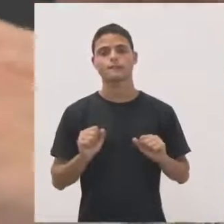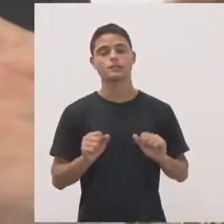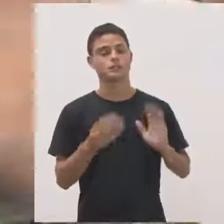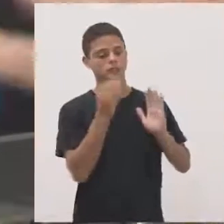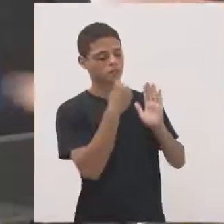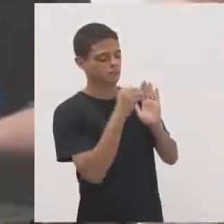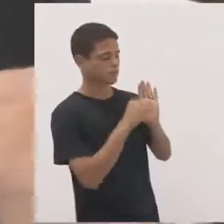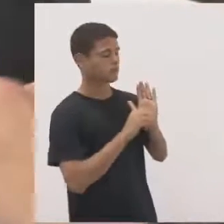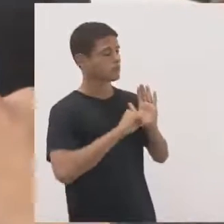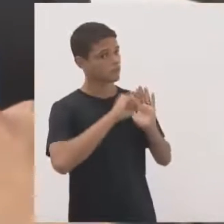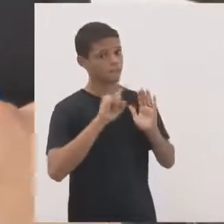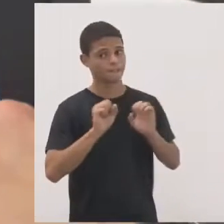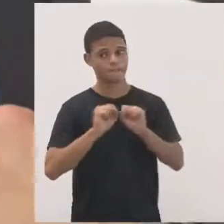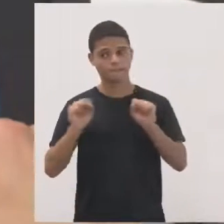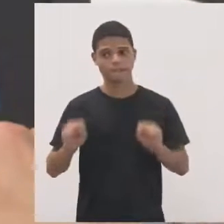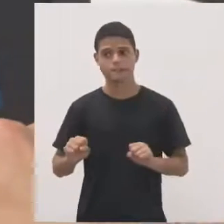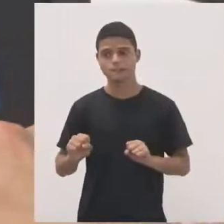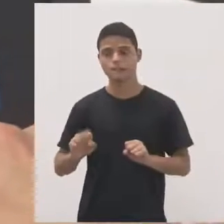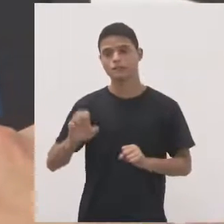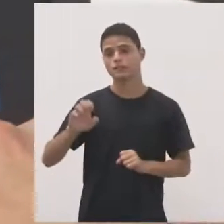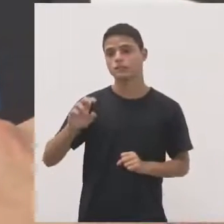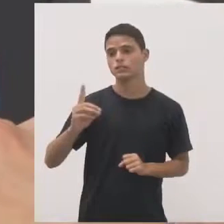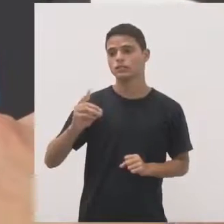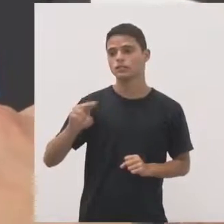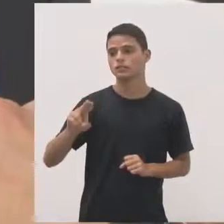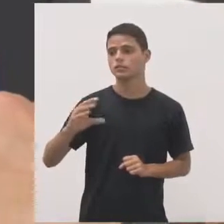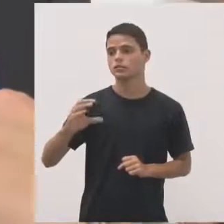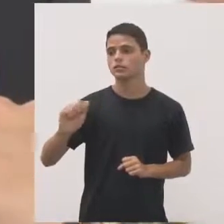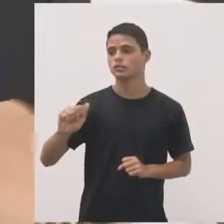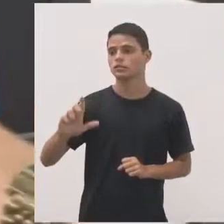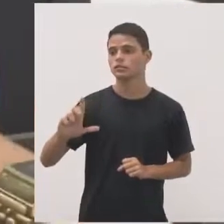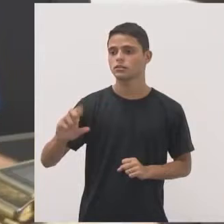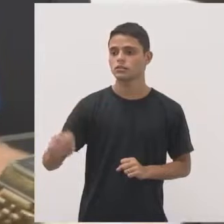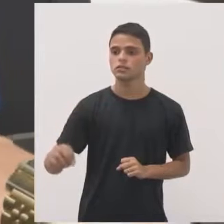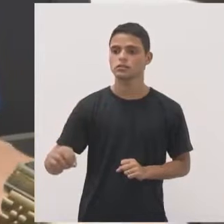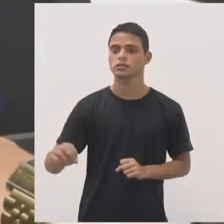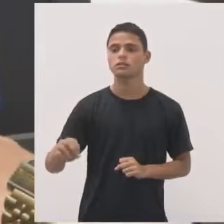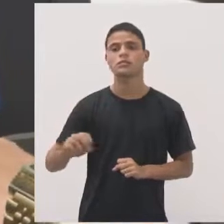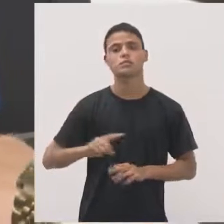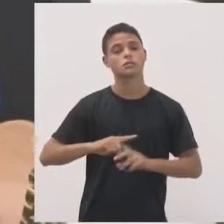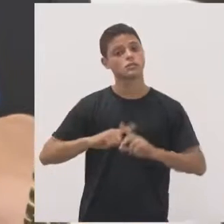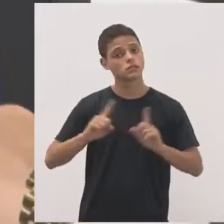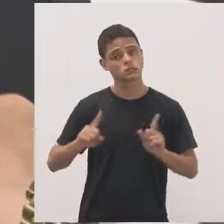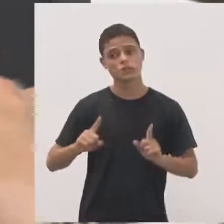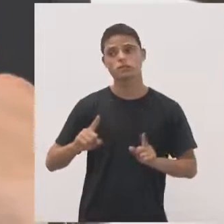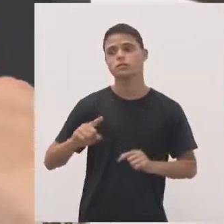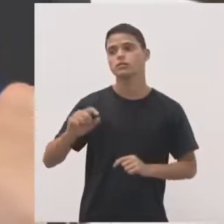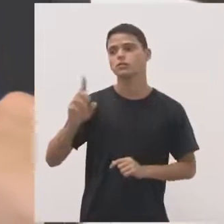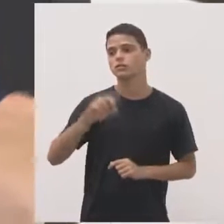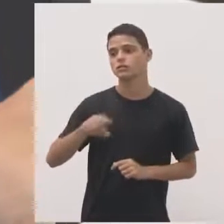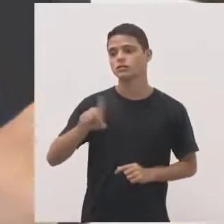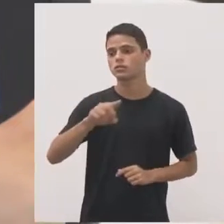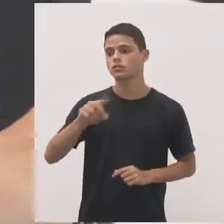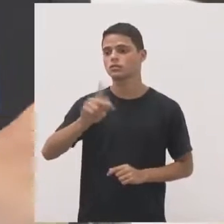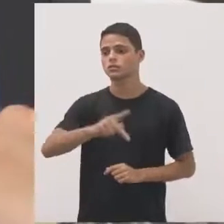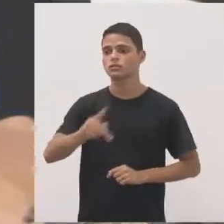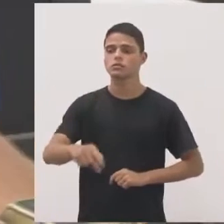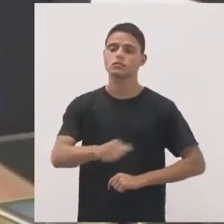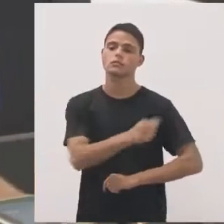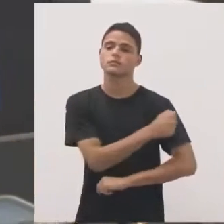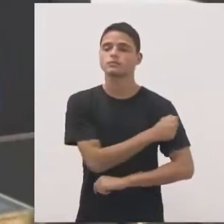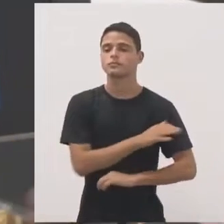essa configuração, o @educacau já não vai entrar nesse computador, entendeu? Só vai entrar o @professor e o @aluno. Que